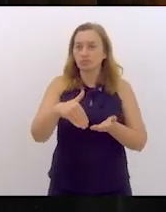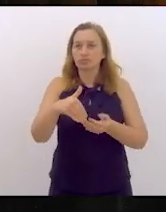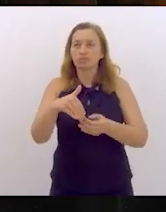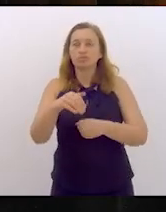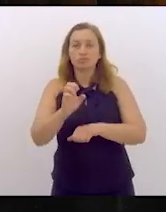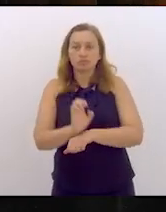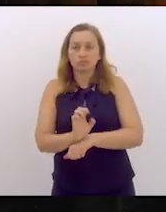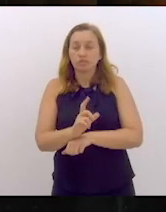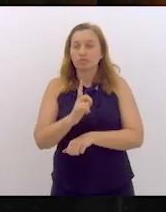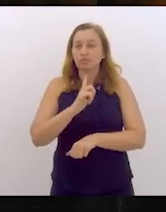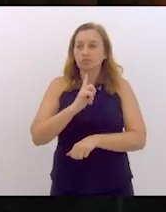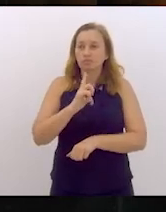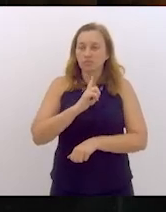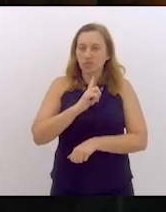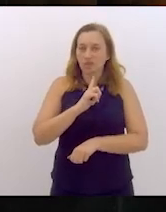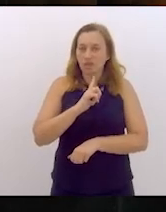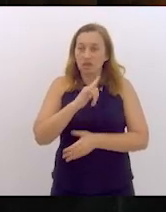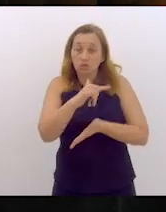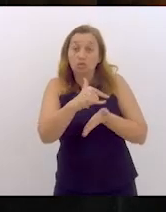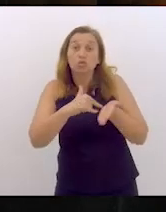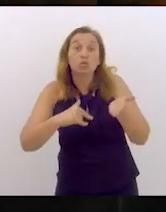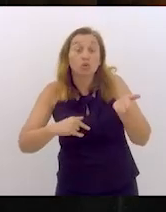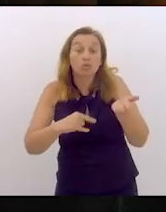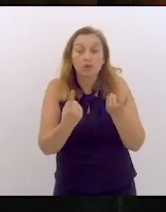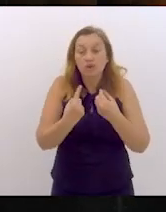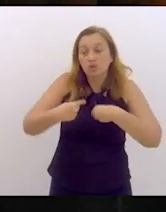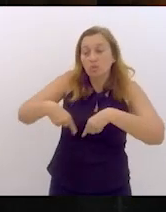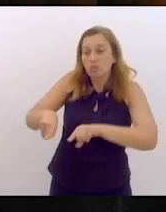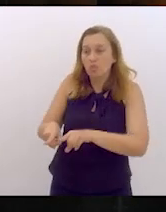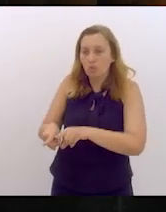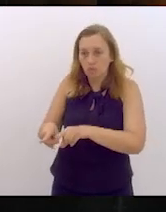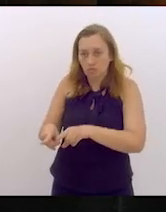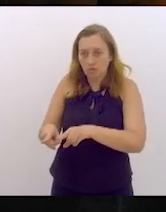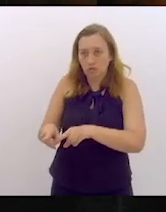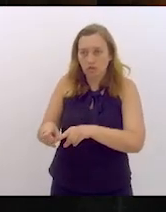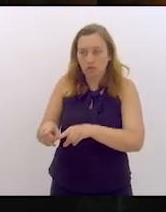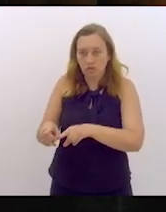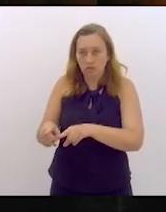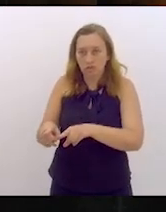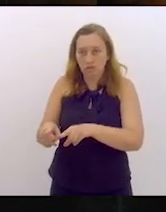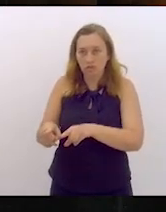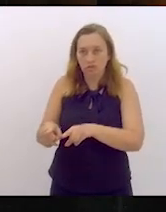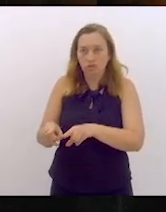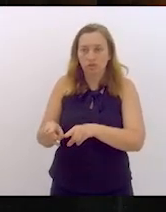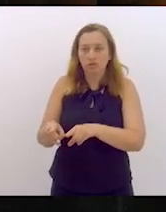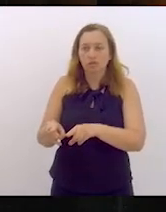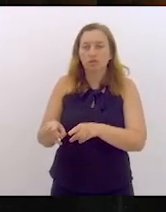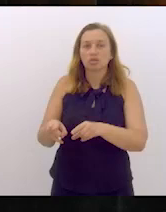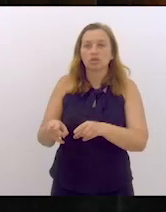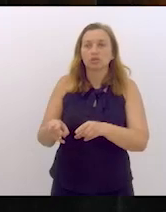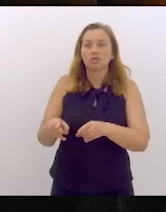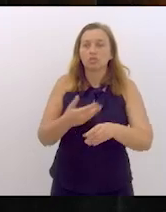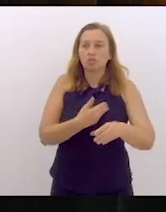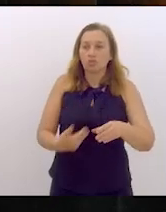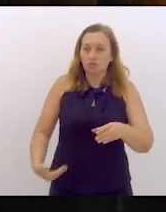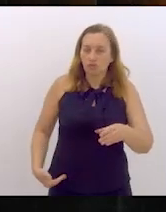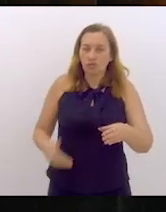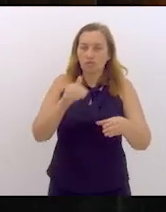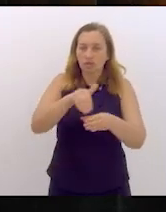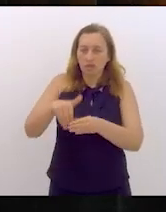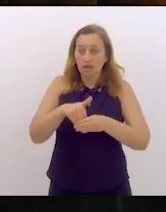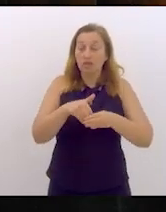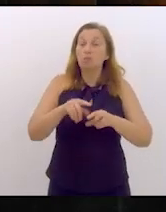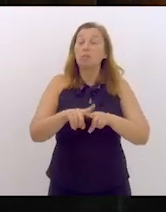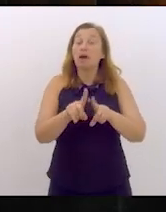teria dossiês contra os parlamentares recentemente celeiros mas tava no